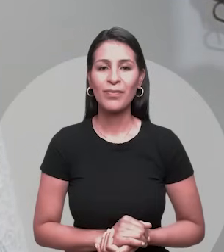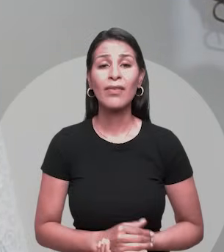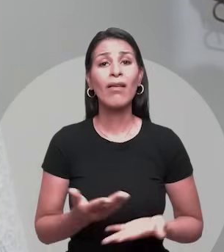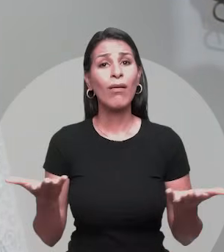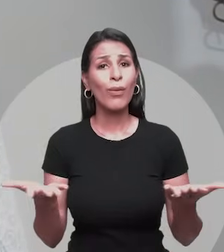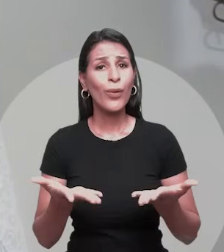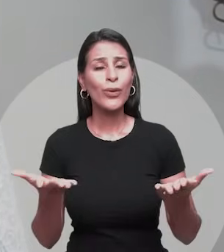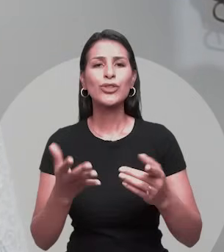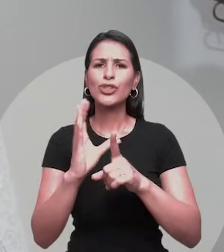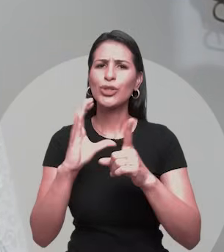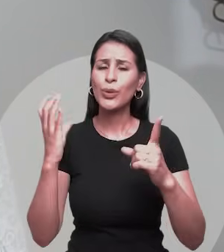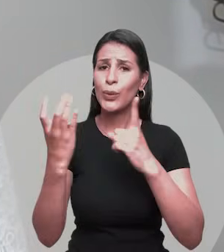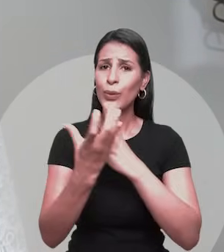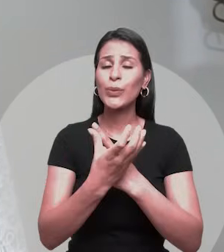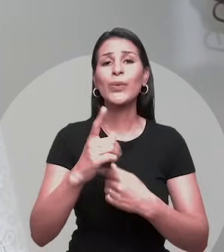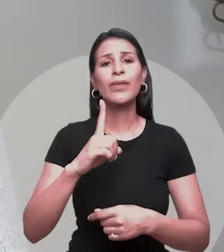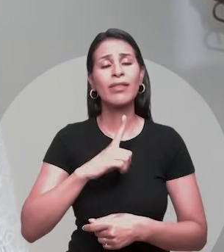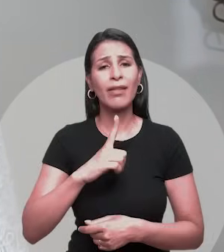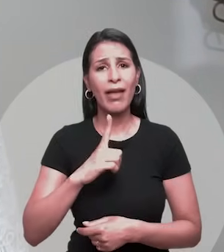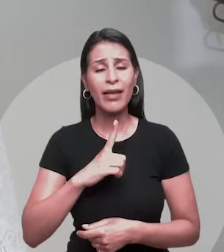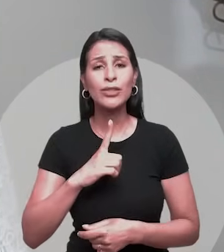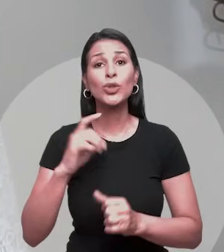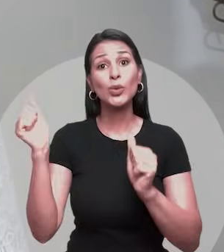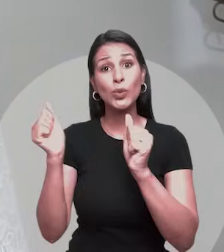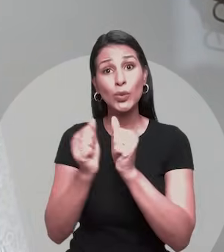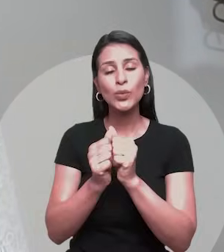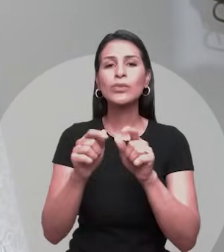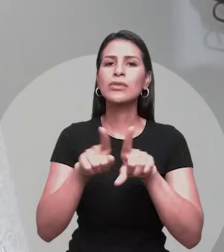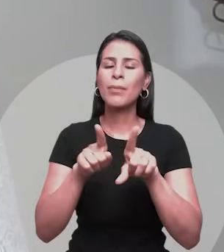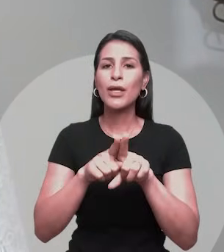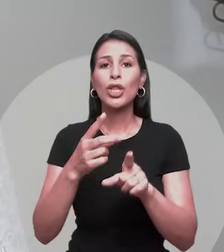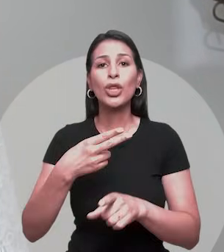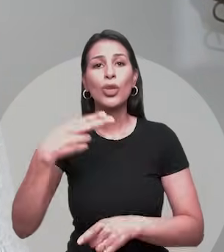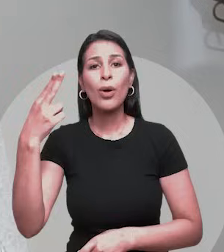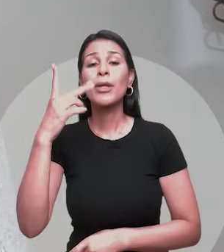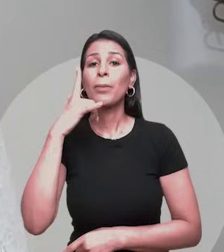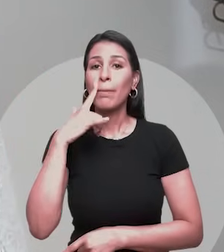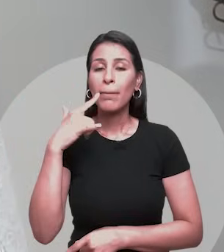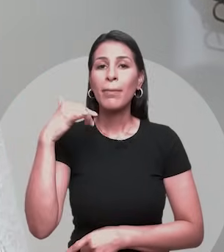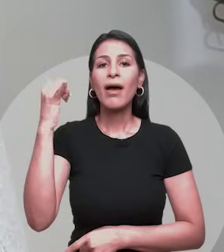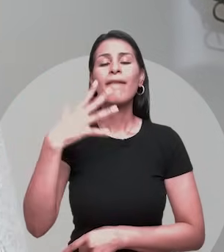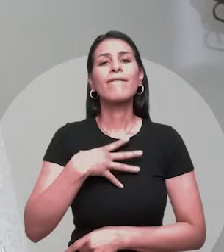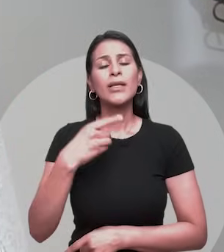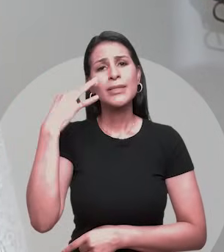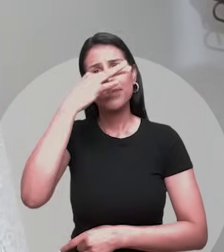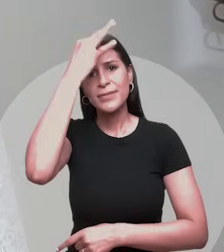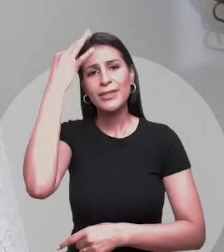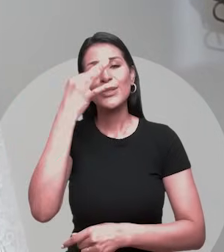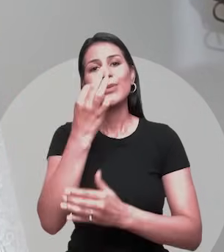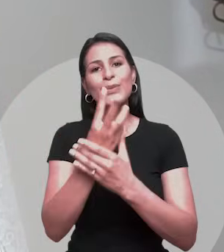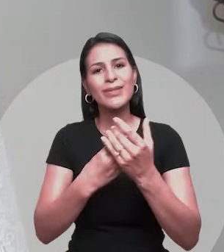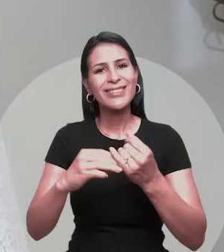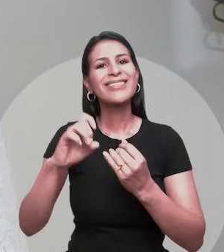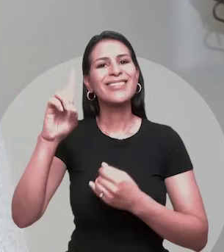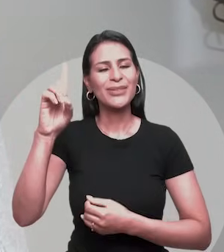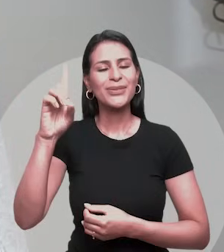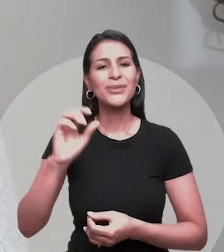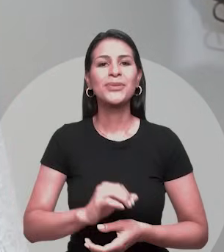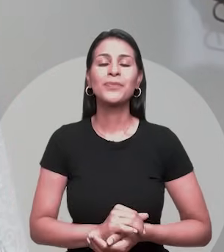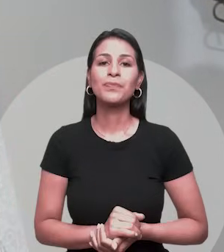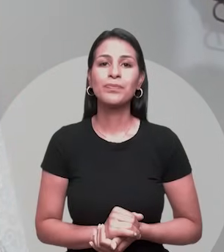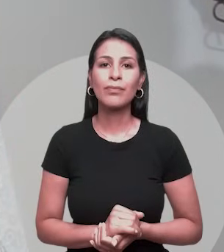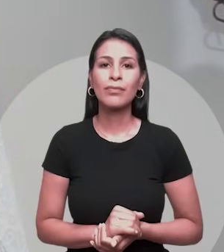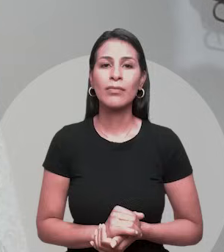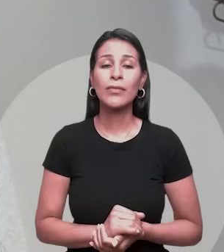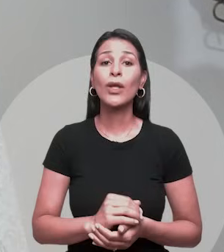Celebramos esse culto em nome e na presença do Trino Deus, que é Pai, Filho e Espírito Santo.